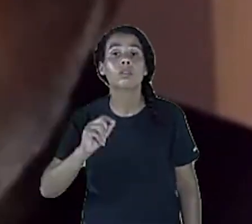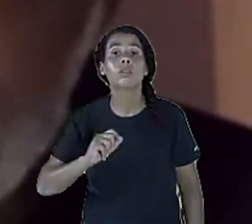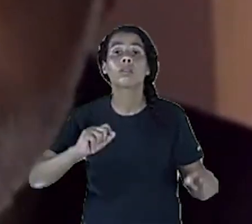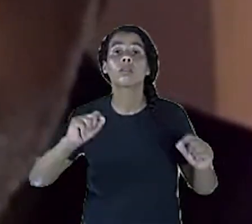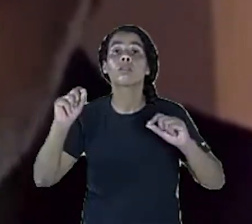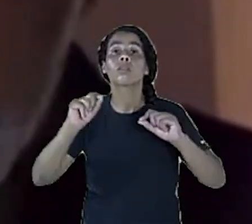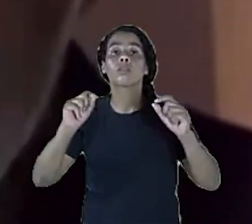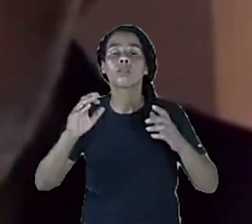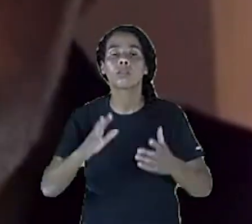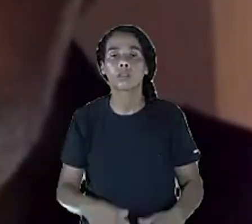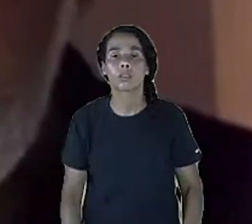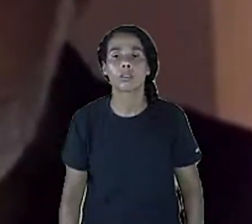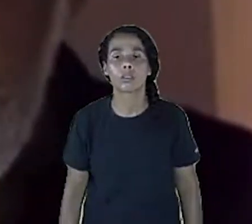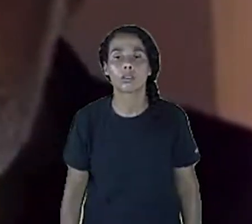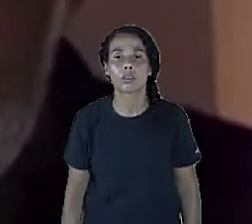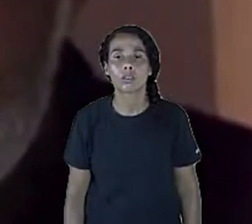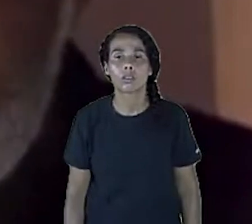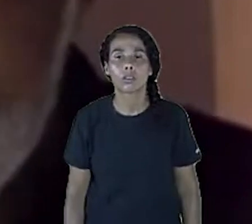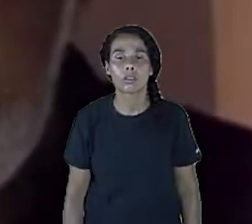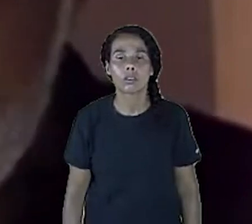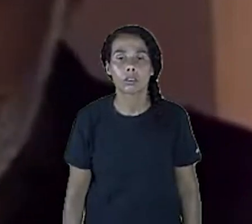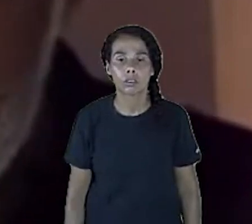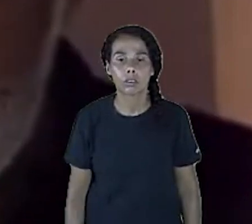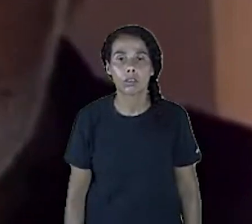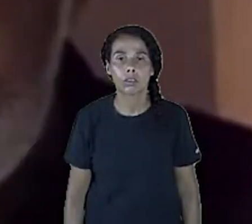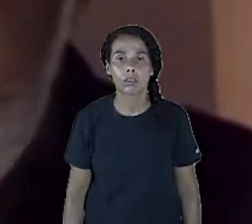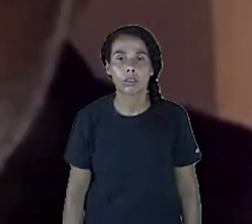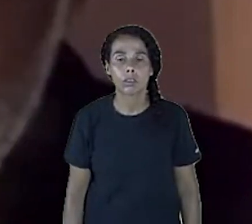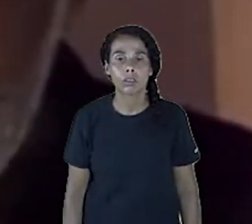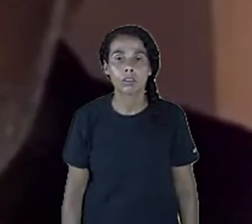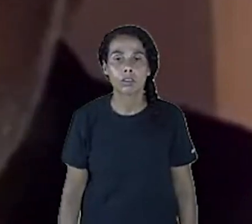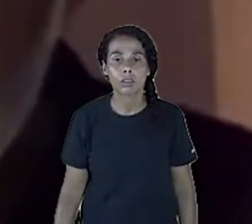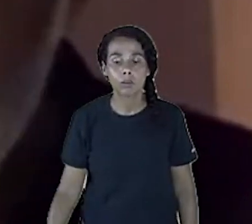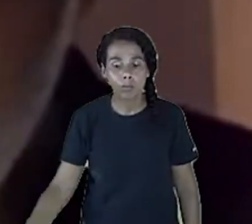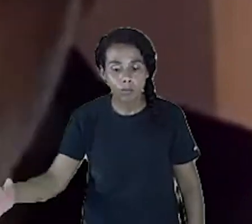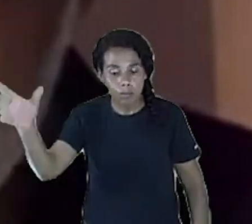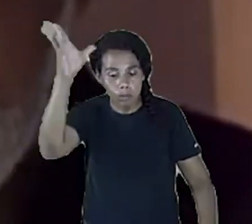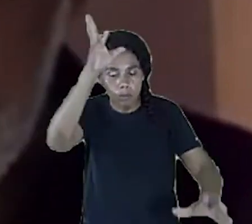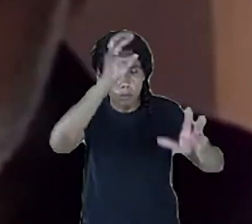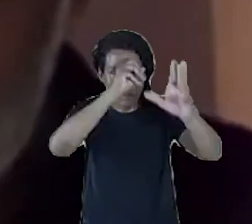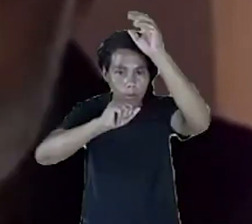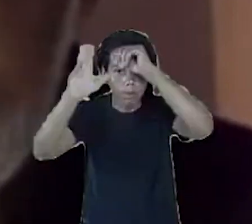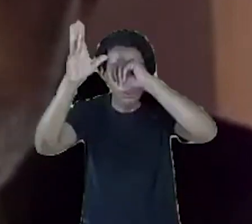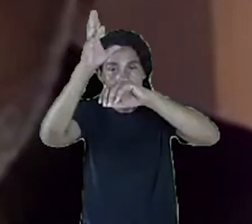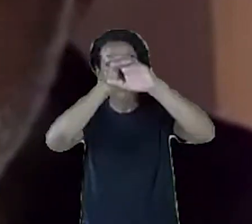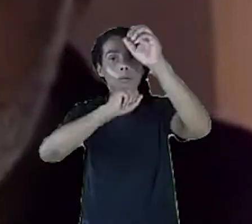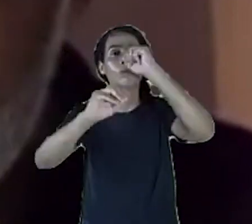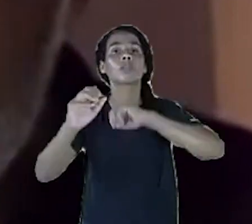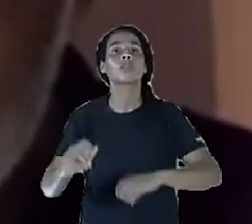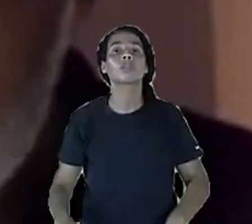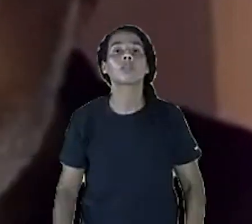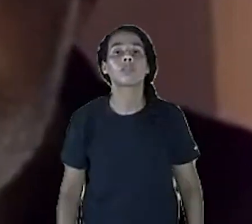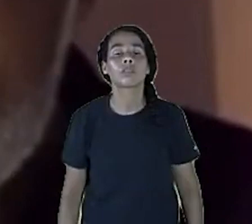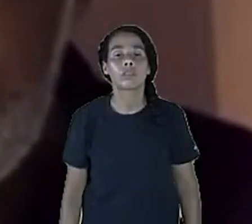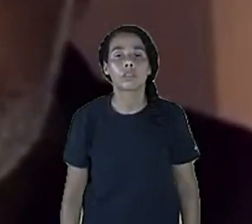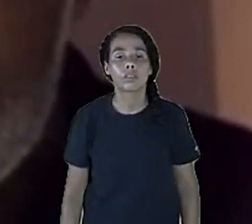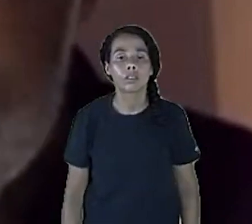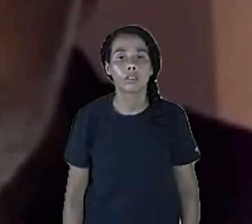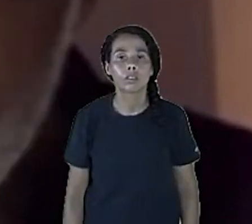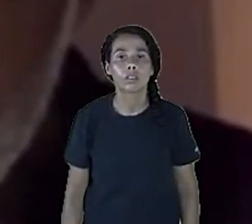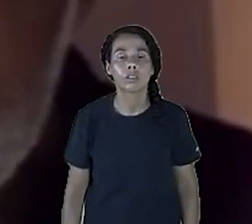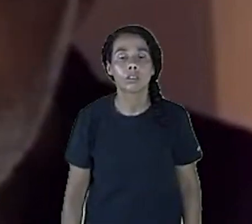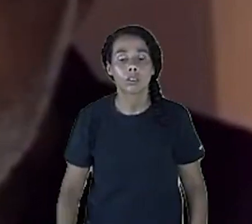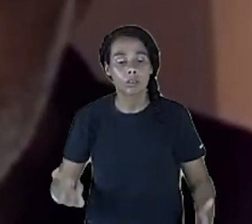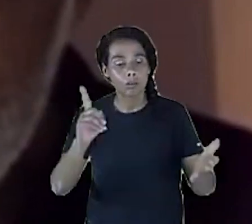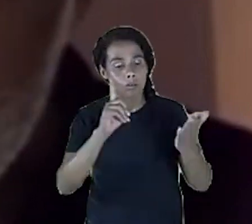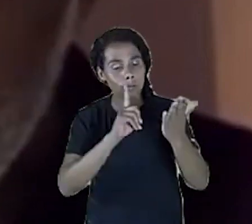no colapsar permanente, não é, das coisas. A luz colapsando em escuridão,